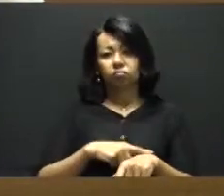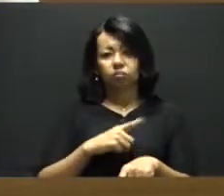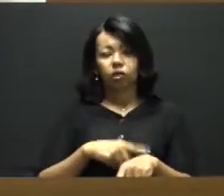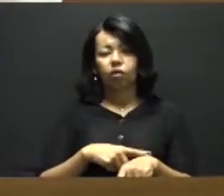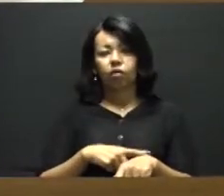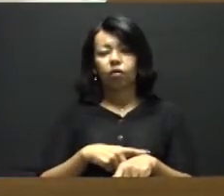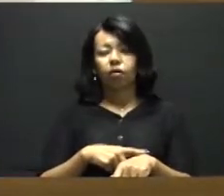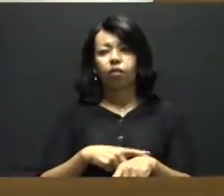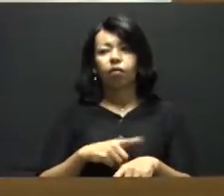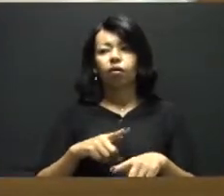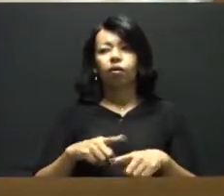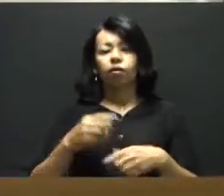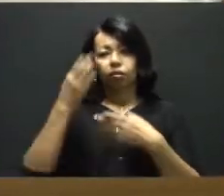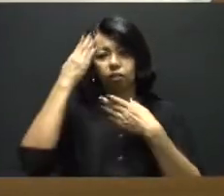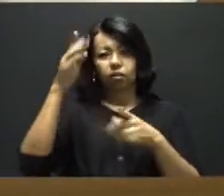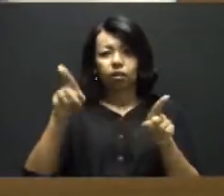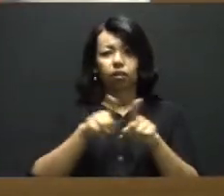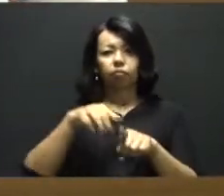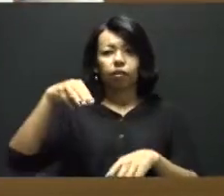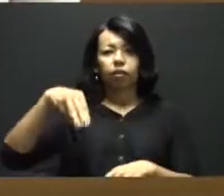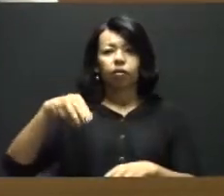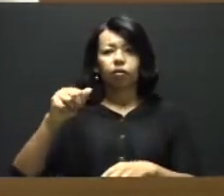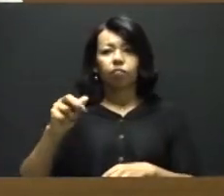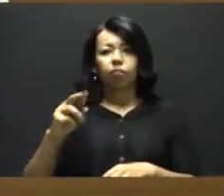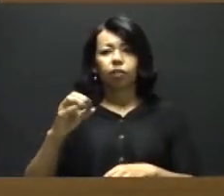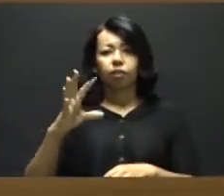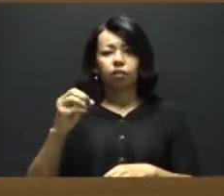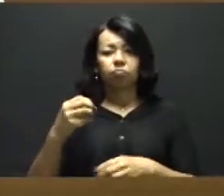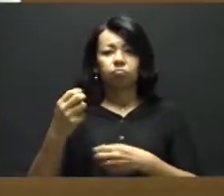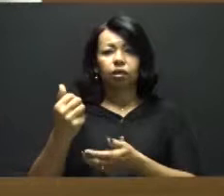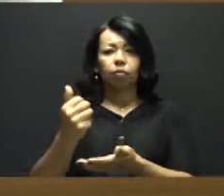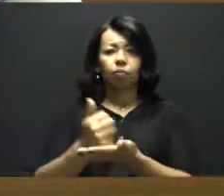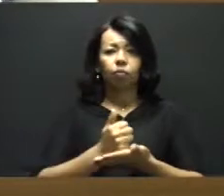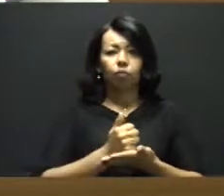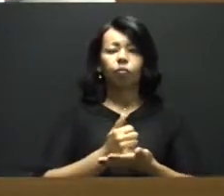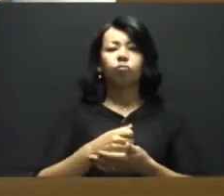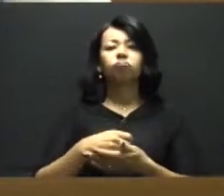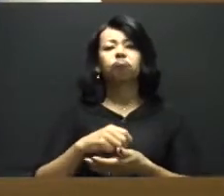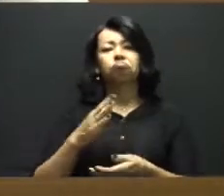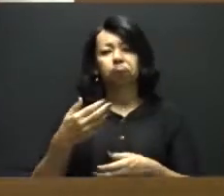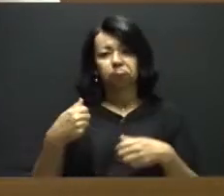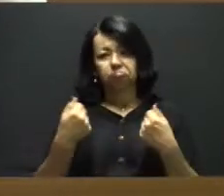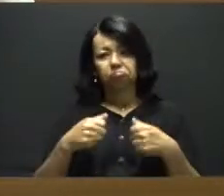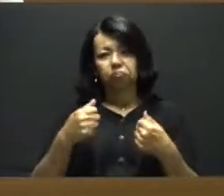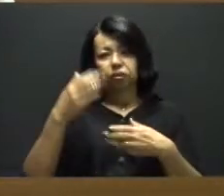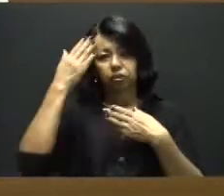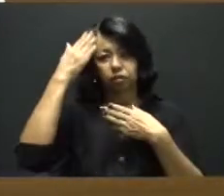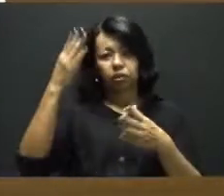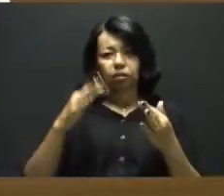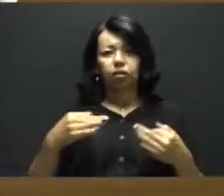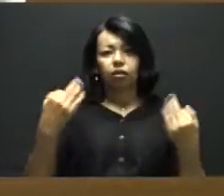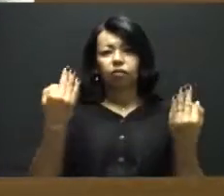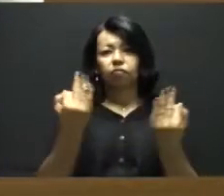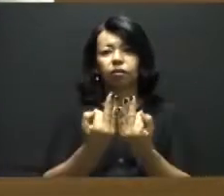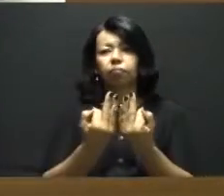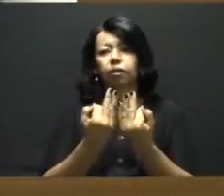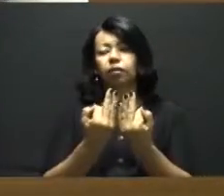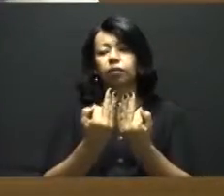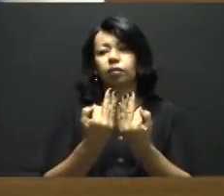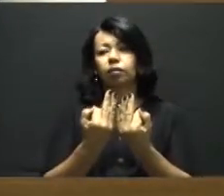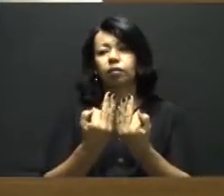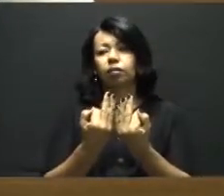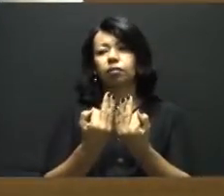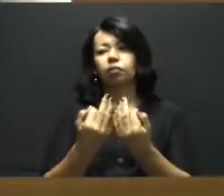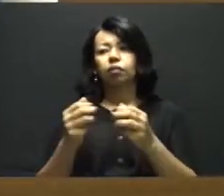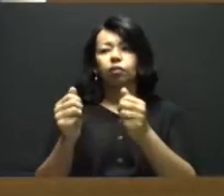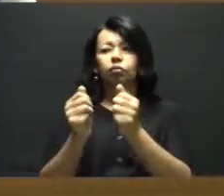quero agradecer também o márcio por ele ter me dado todo apoio quando eu precisei agradecer à minha família que